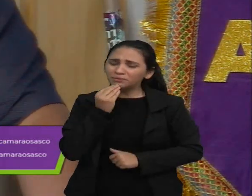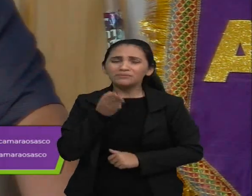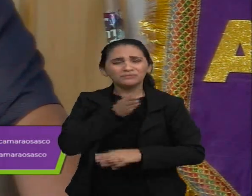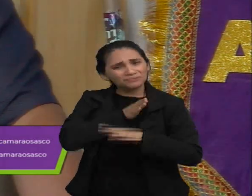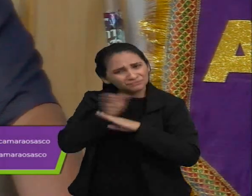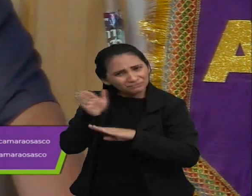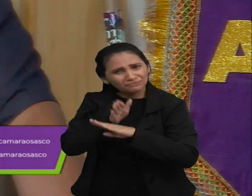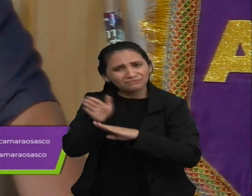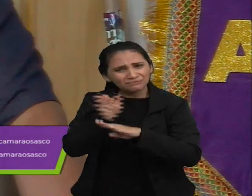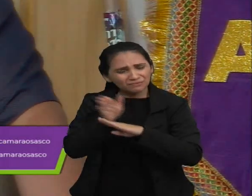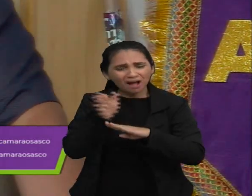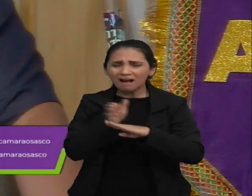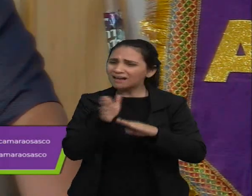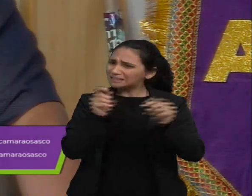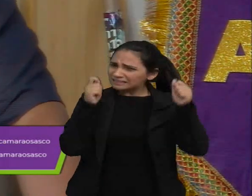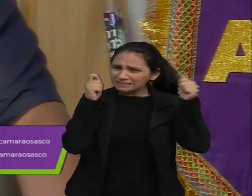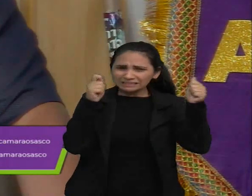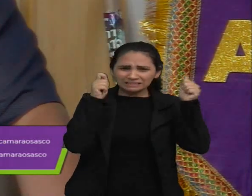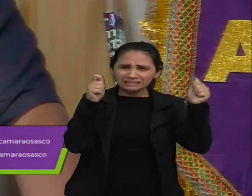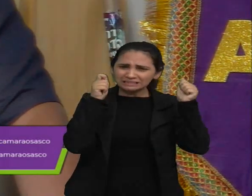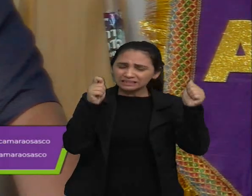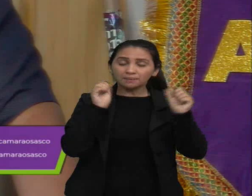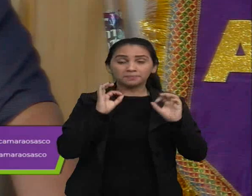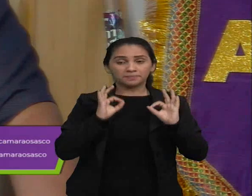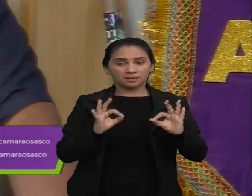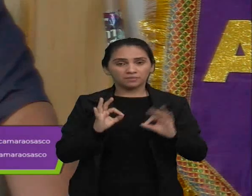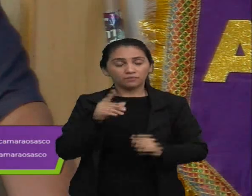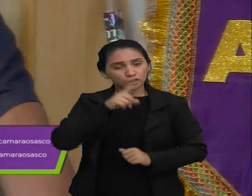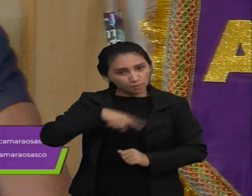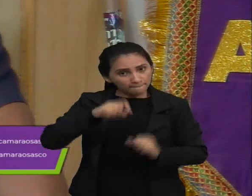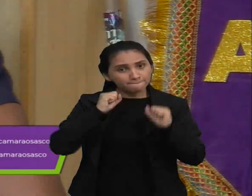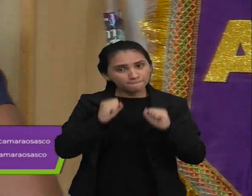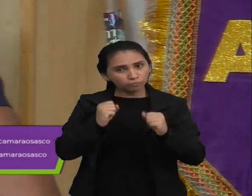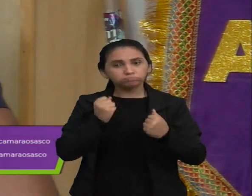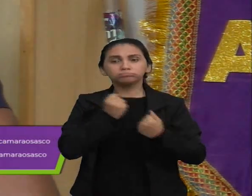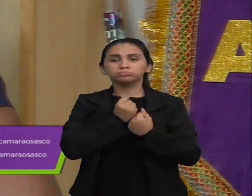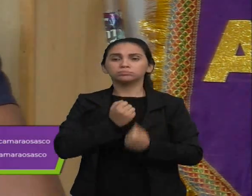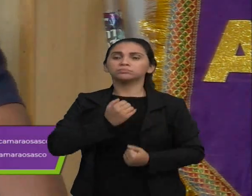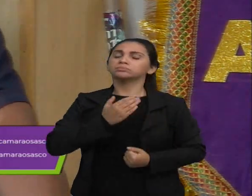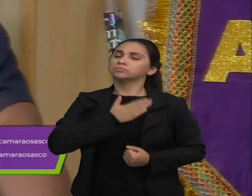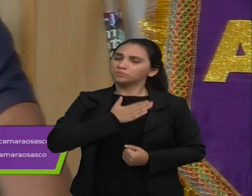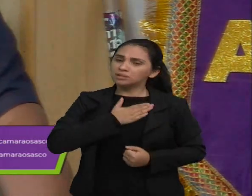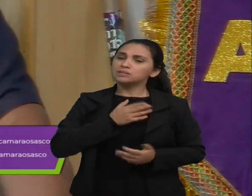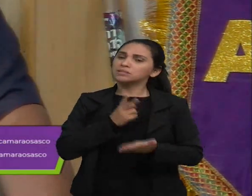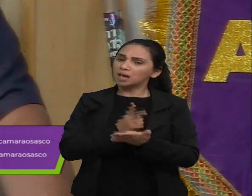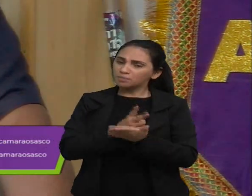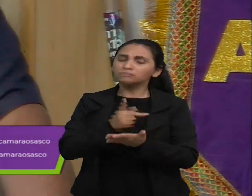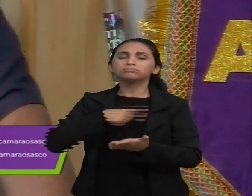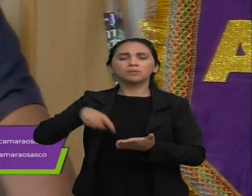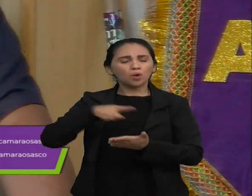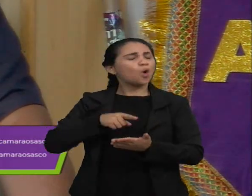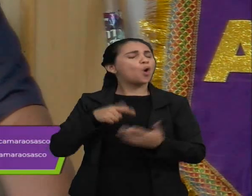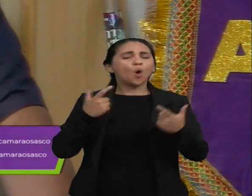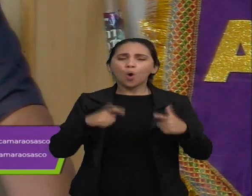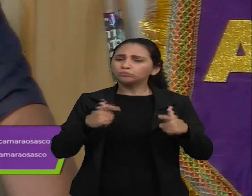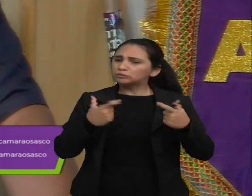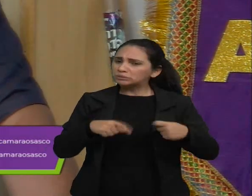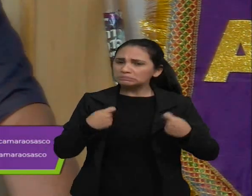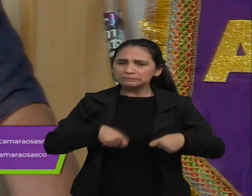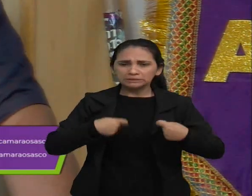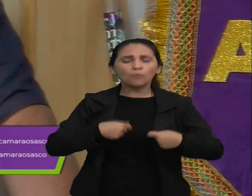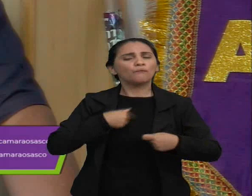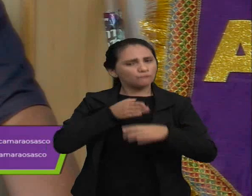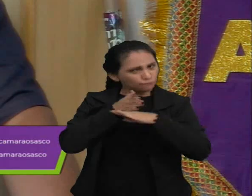presente fazendo sua manifestação e eu quero dizer que vocês podem contar com esse parlamentar que estaremos indo aonde for preciso